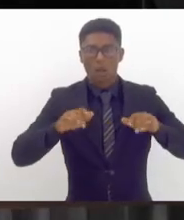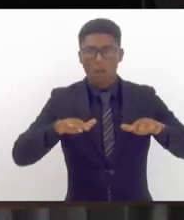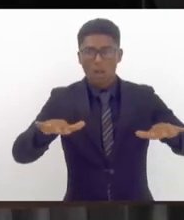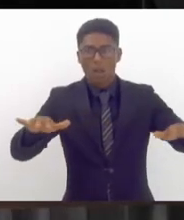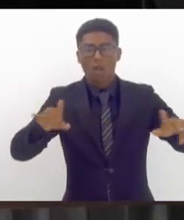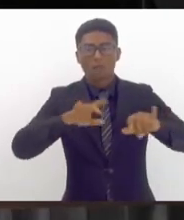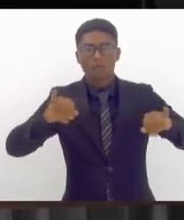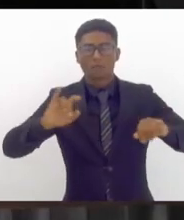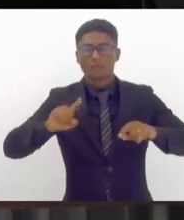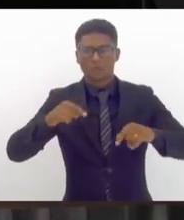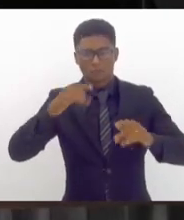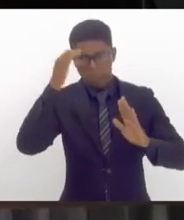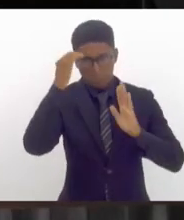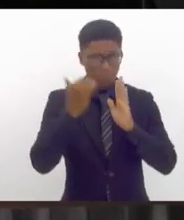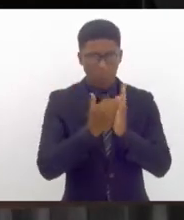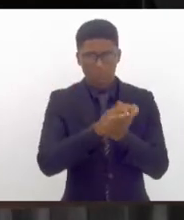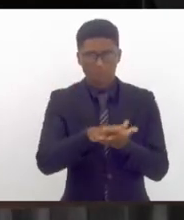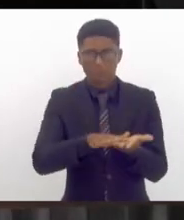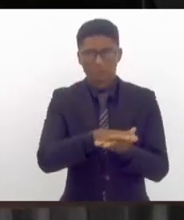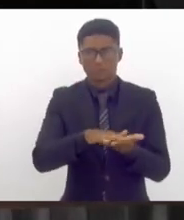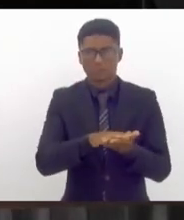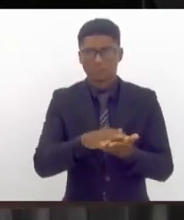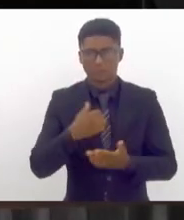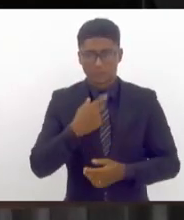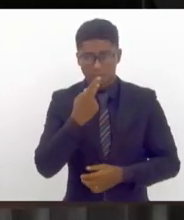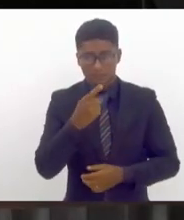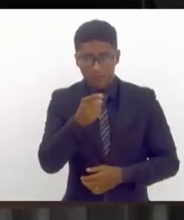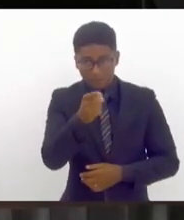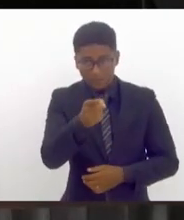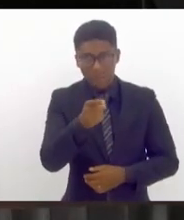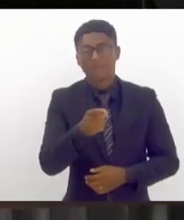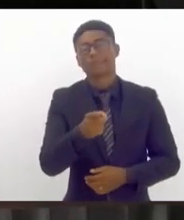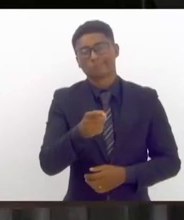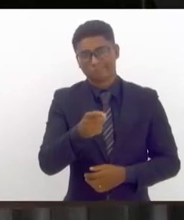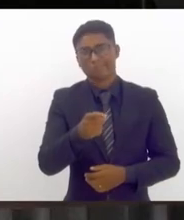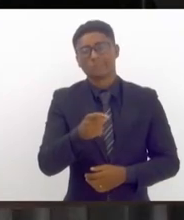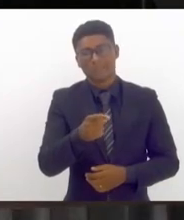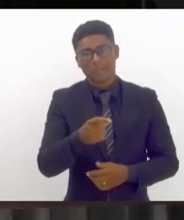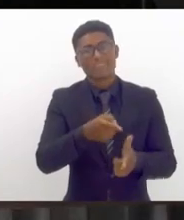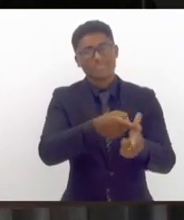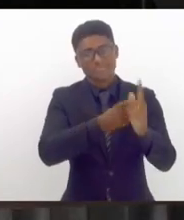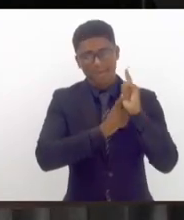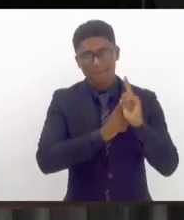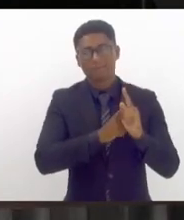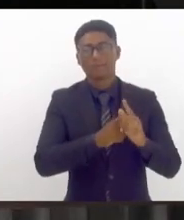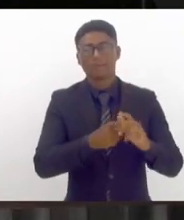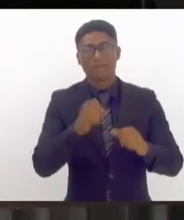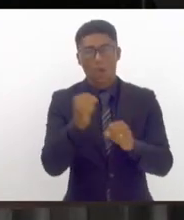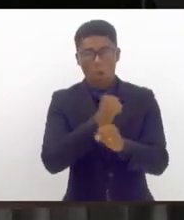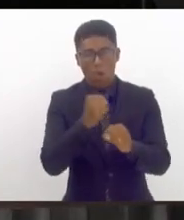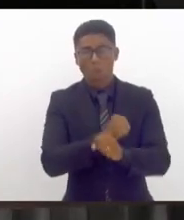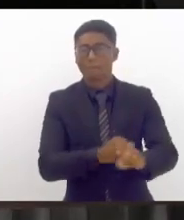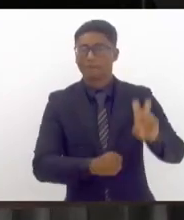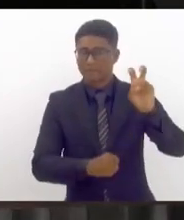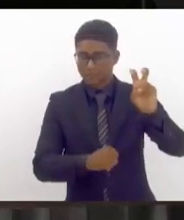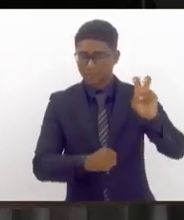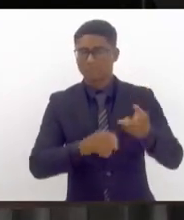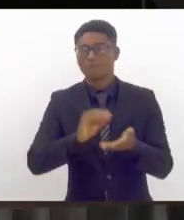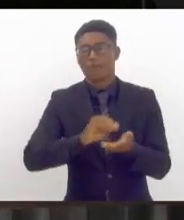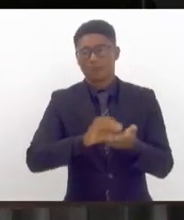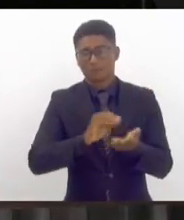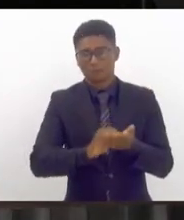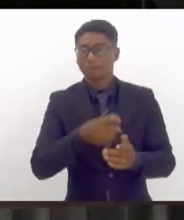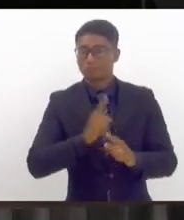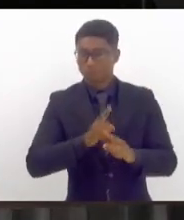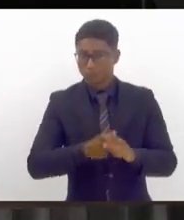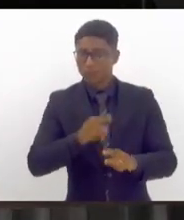cumpriu. Então, governador, quero dizer que você ainda deve, no mínimo, 5 obras, porque você prometeu intervenção em 7 localidades, para